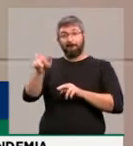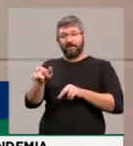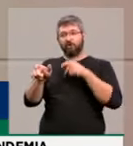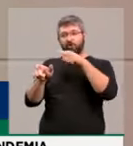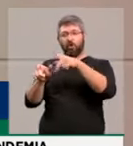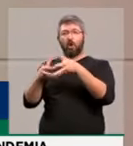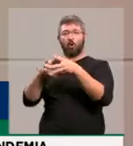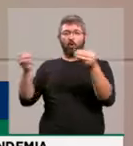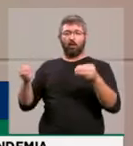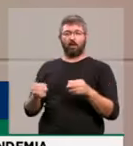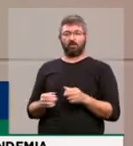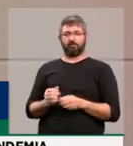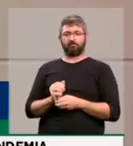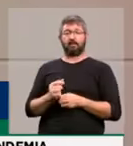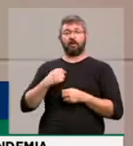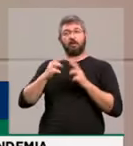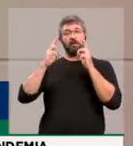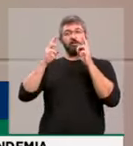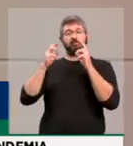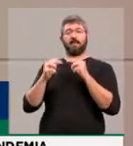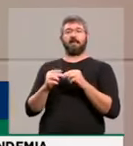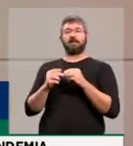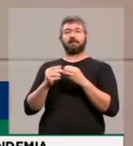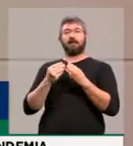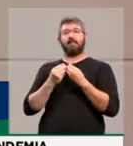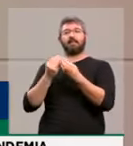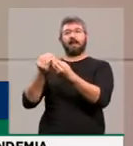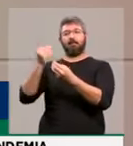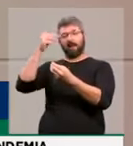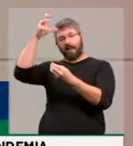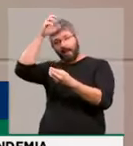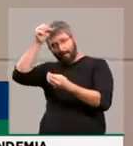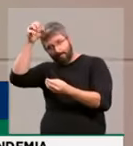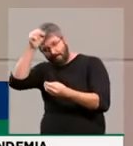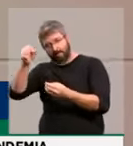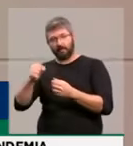não perco a esperança de que essa doença possa ensinar alguma coisa a